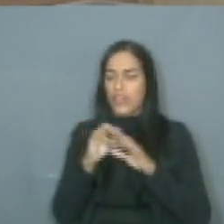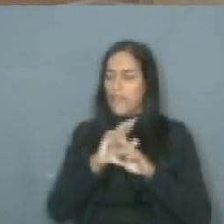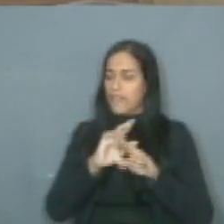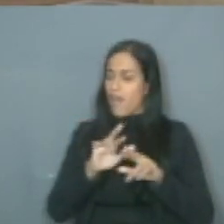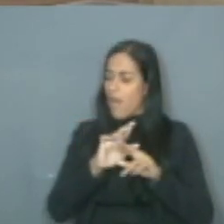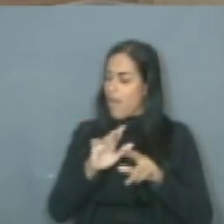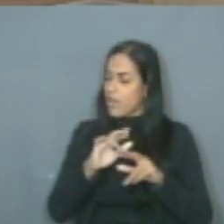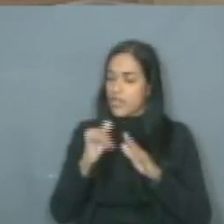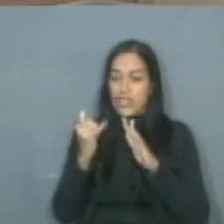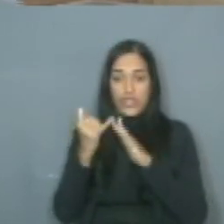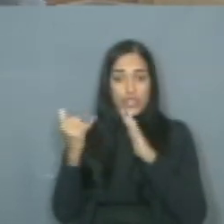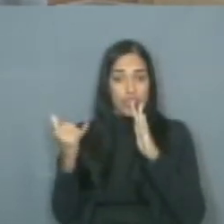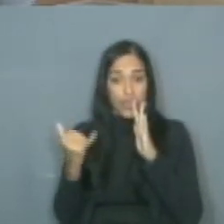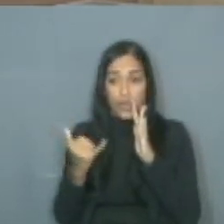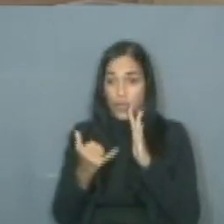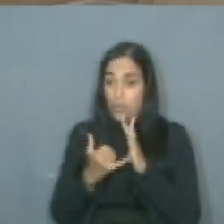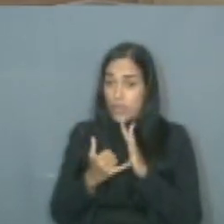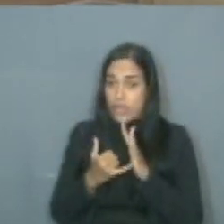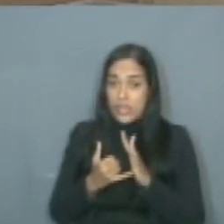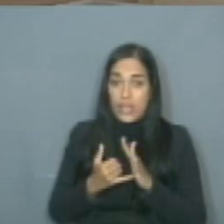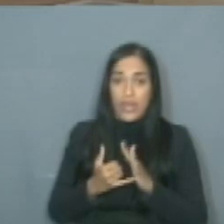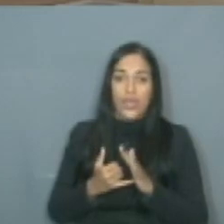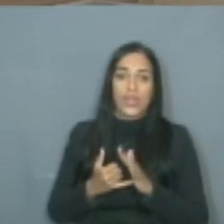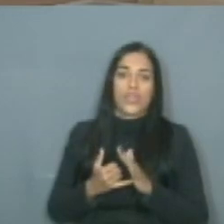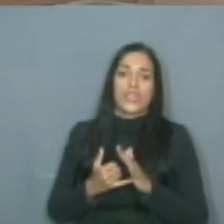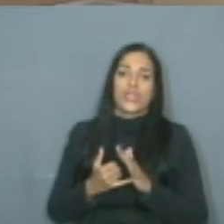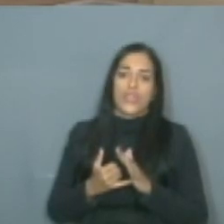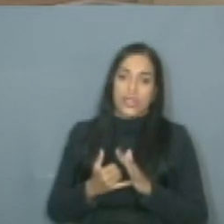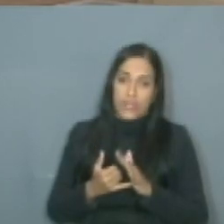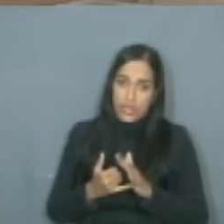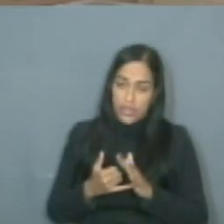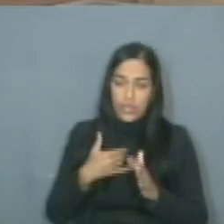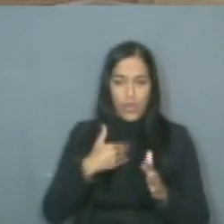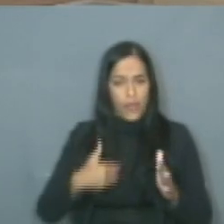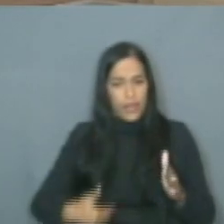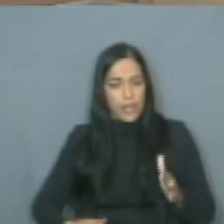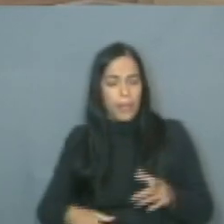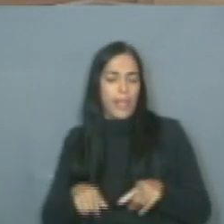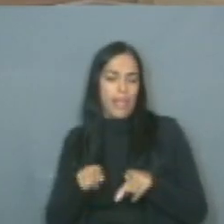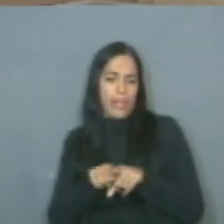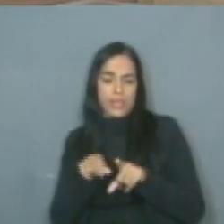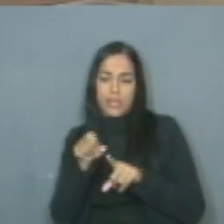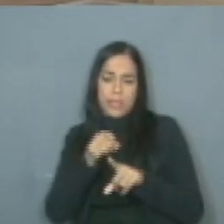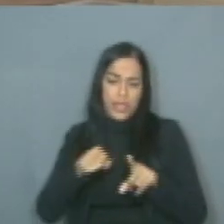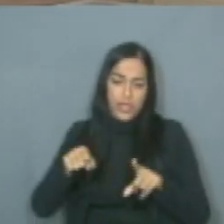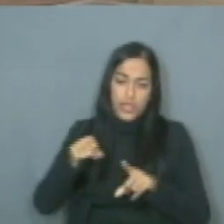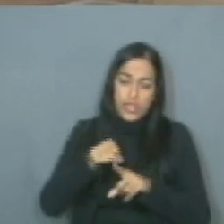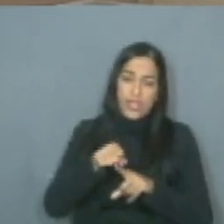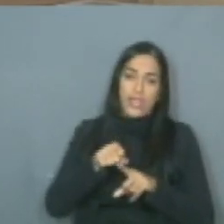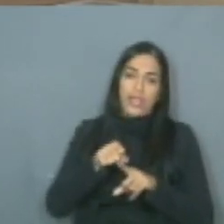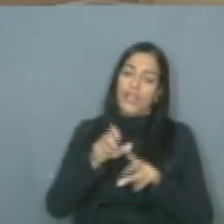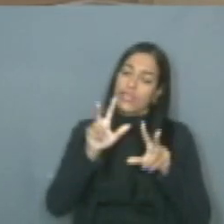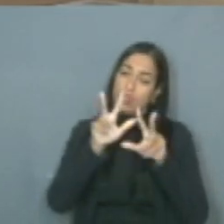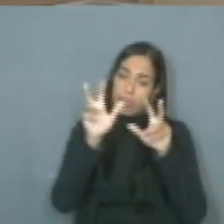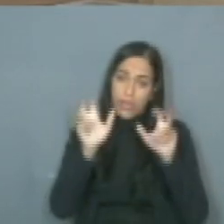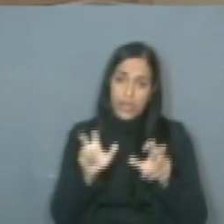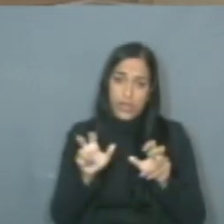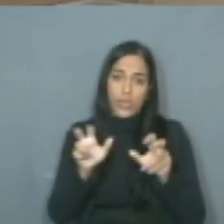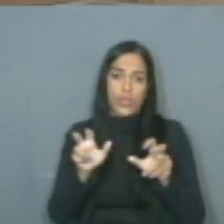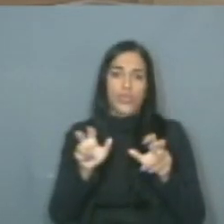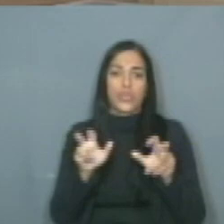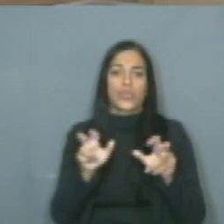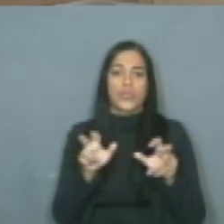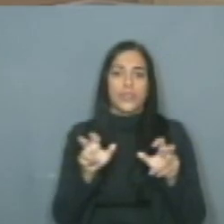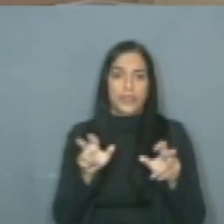diversas entidades não governamentais e governamentais, acerca do assunto e da